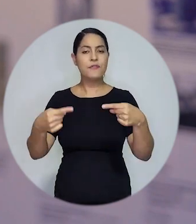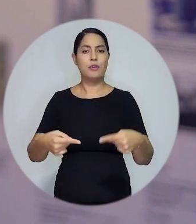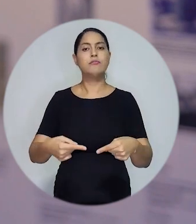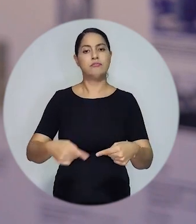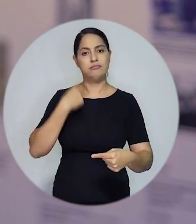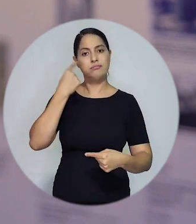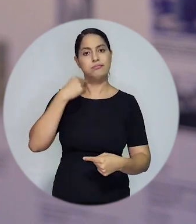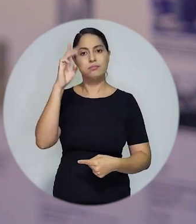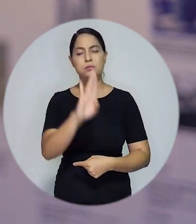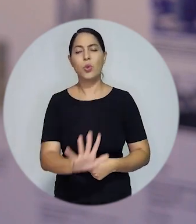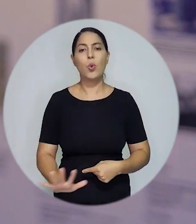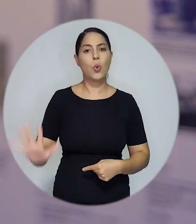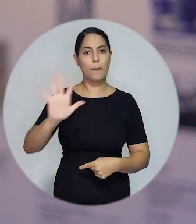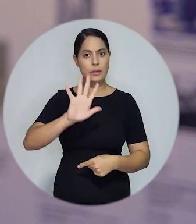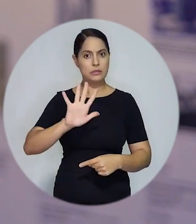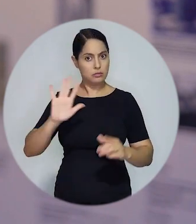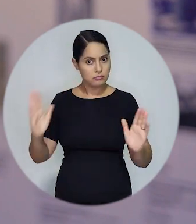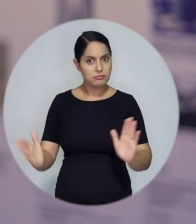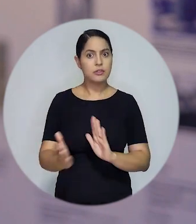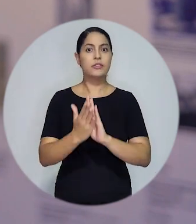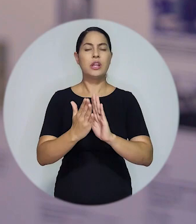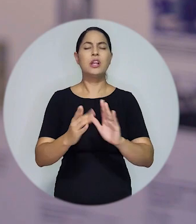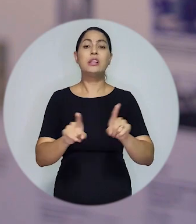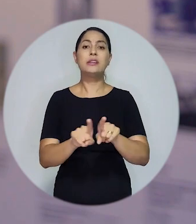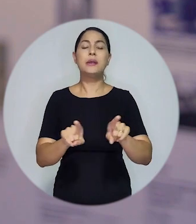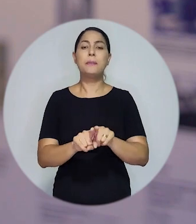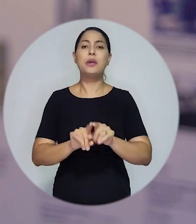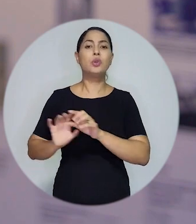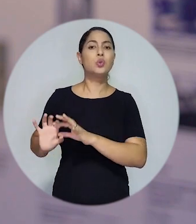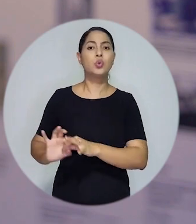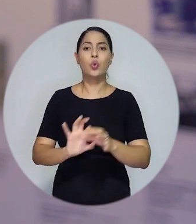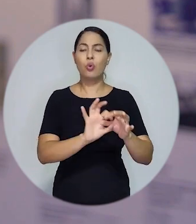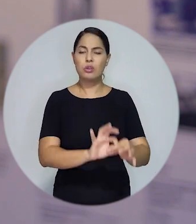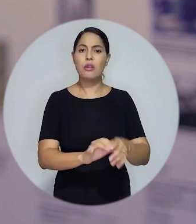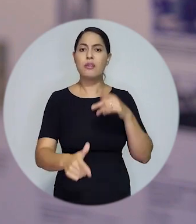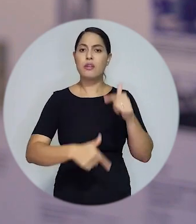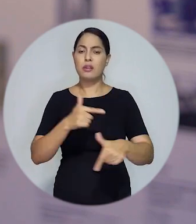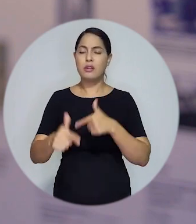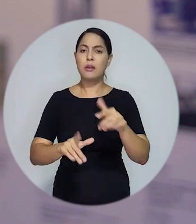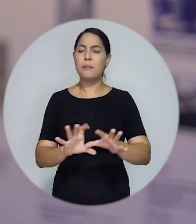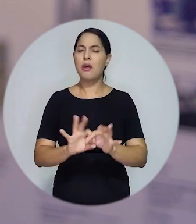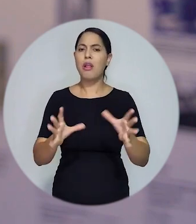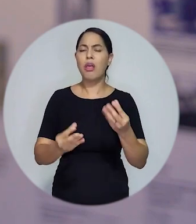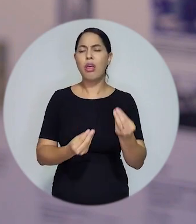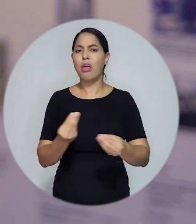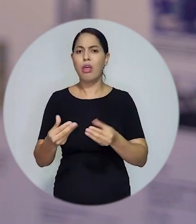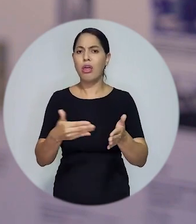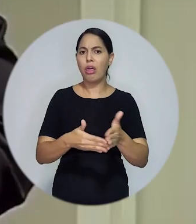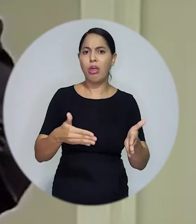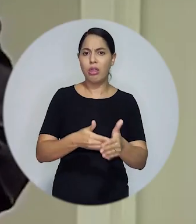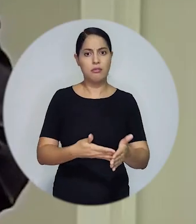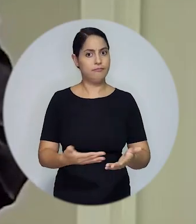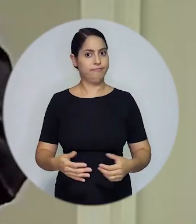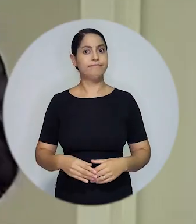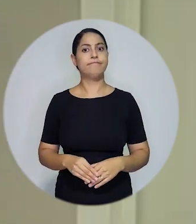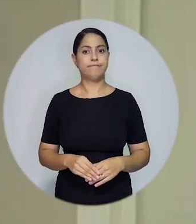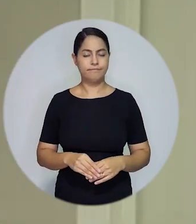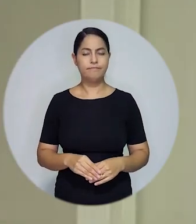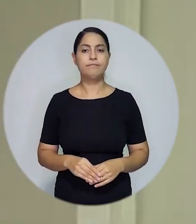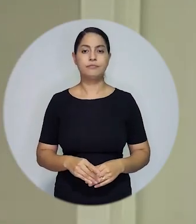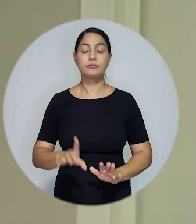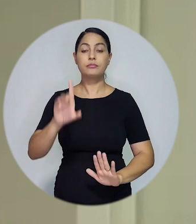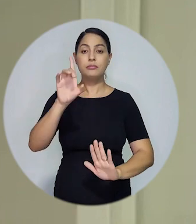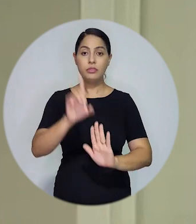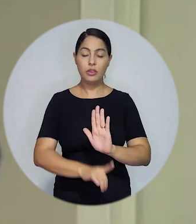desafios enfrentados pela advocacia em todo o país contra aqueles que violam o livre exercício da profissão.